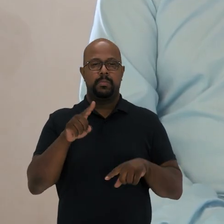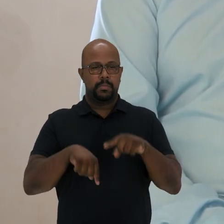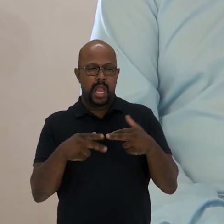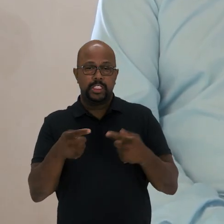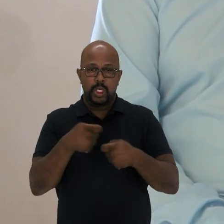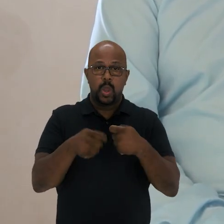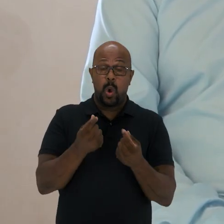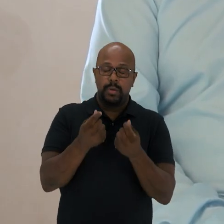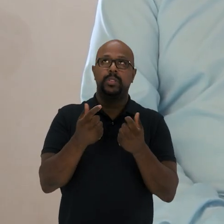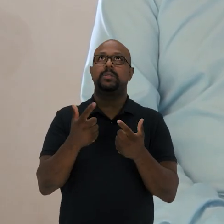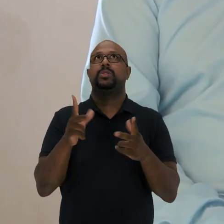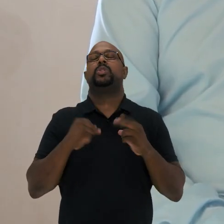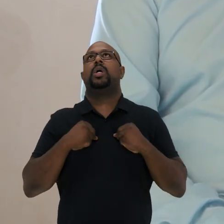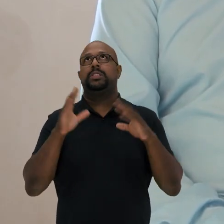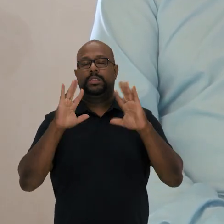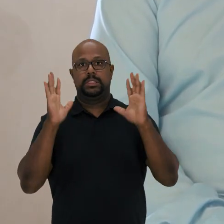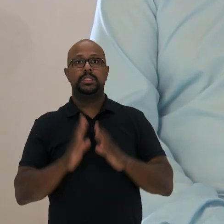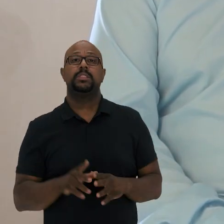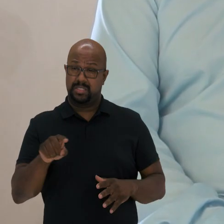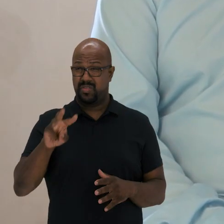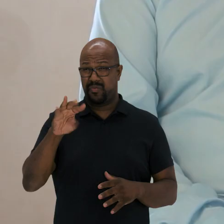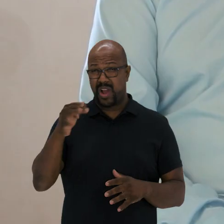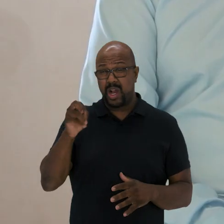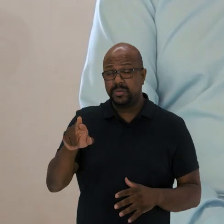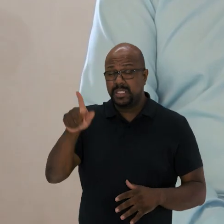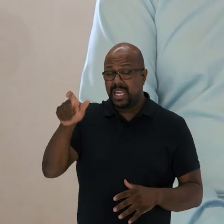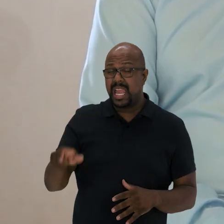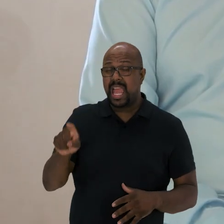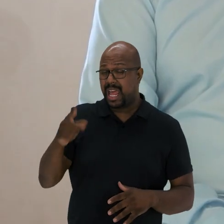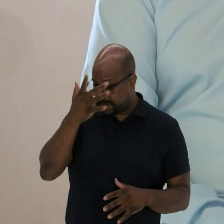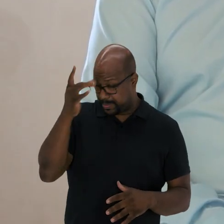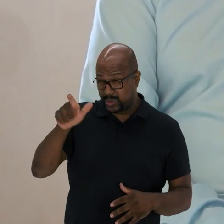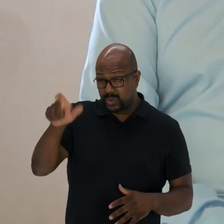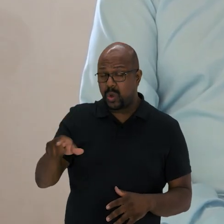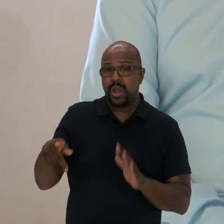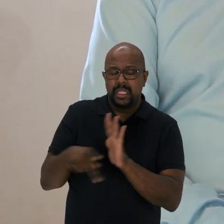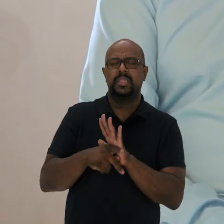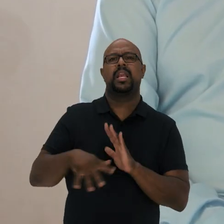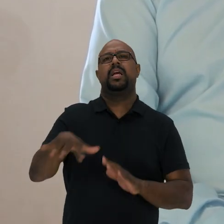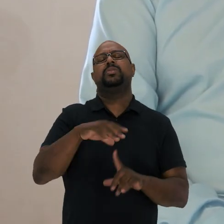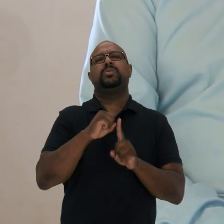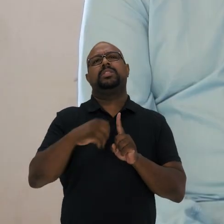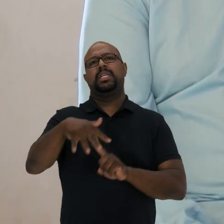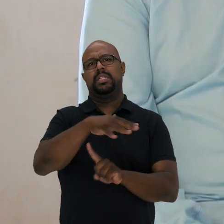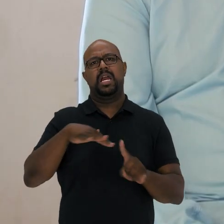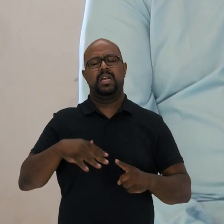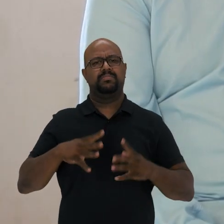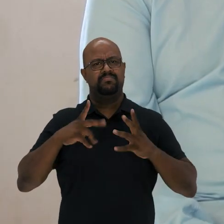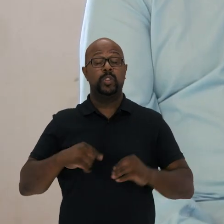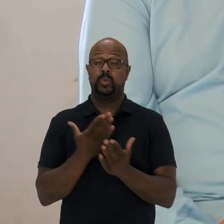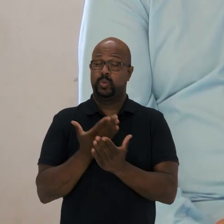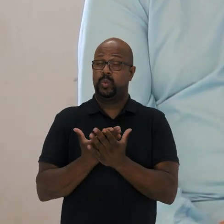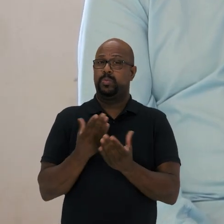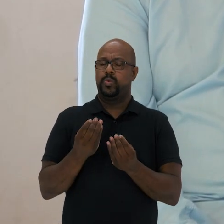a parte econômica, Deus o livre, né? Então, o Walter era uma pessoa da sociedade. A doutrina,